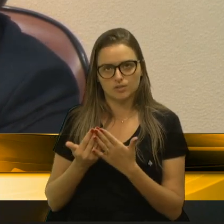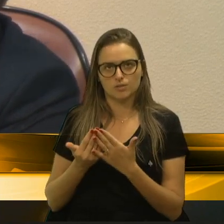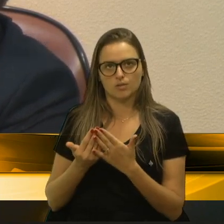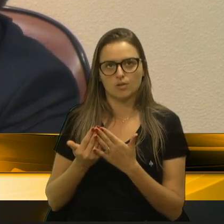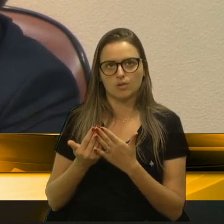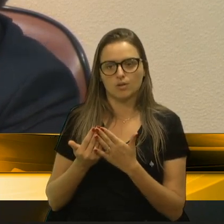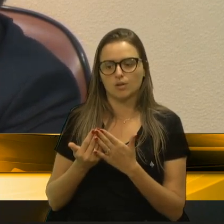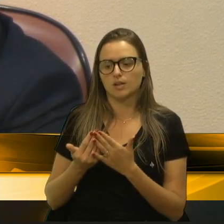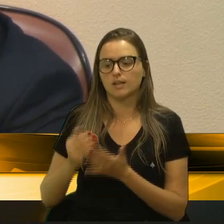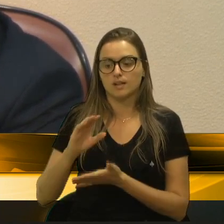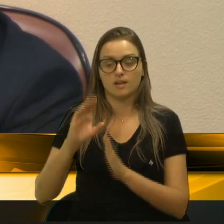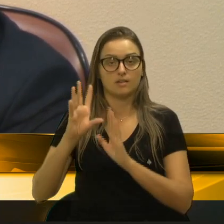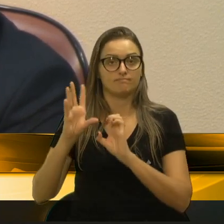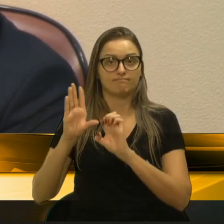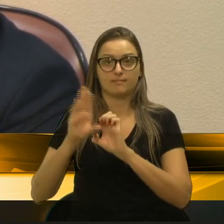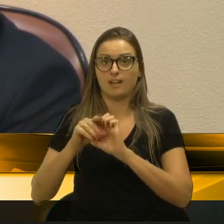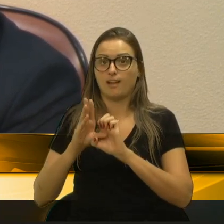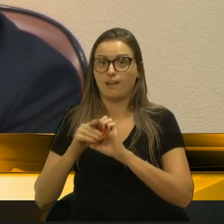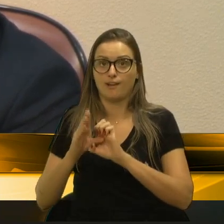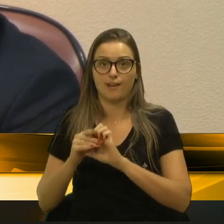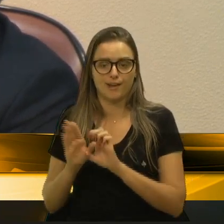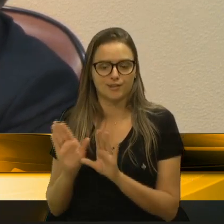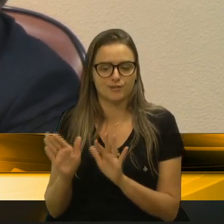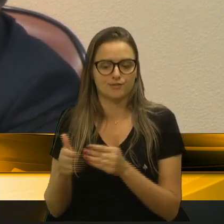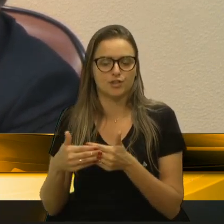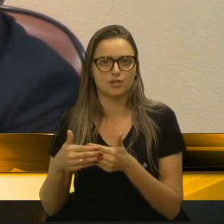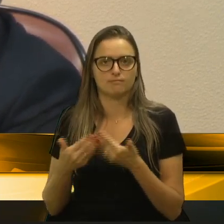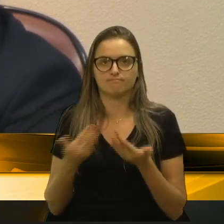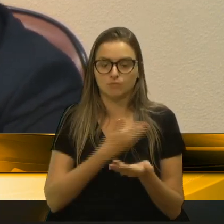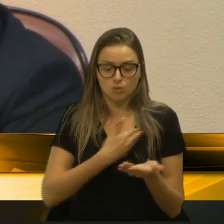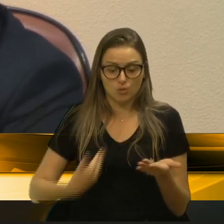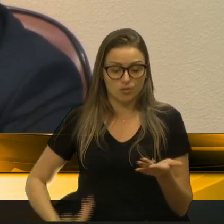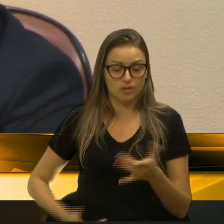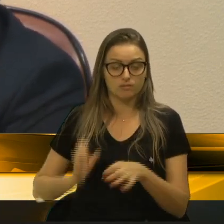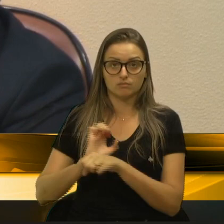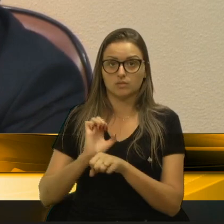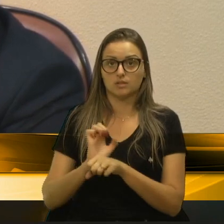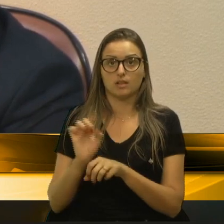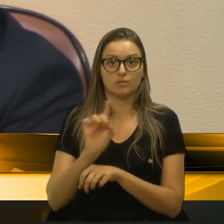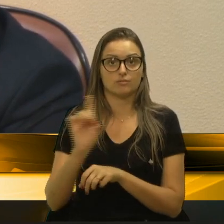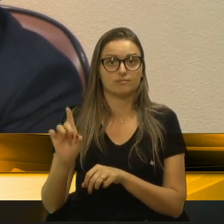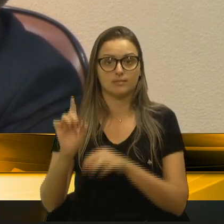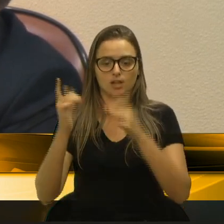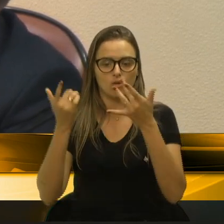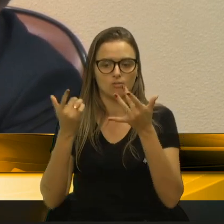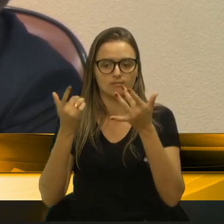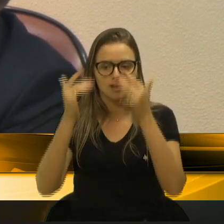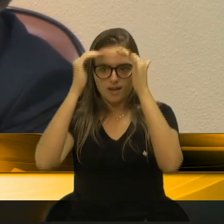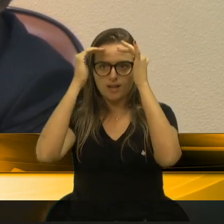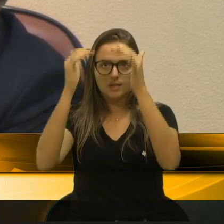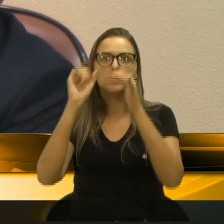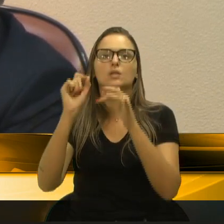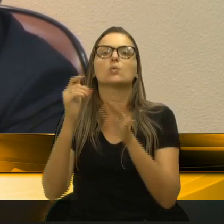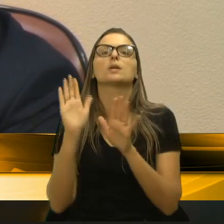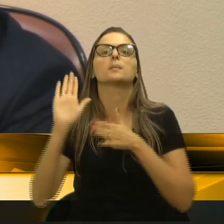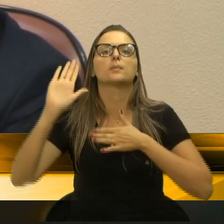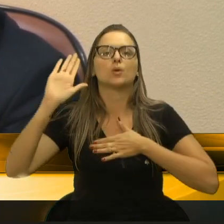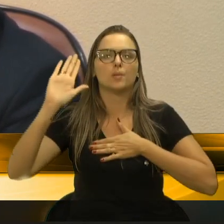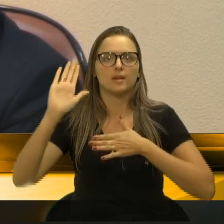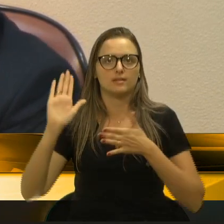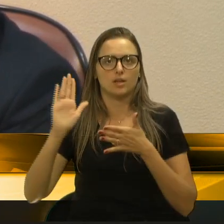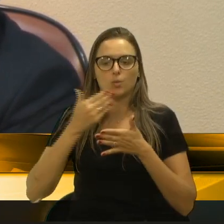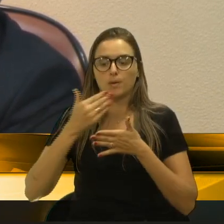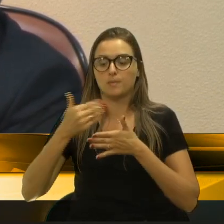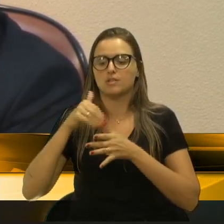educação de jovens e adultos, enfim, tem uma série de situações em que esse governo do Estado não tem cumprido aquilo que prometeu em termos de educação. E, então, é preciso que